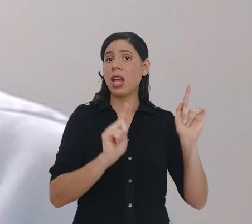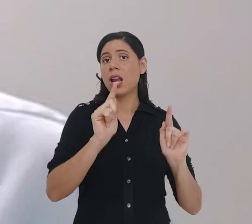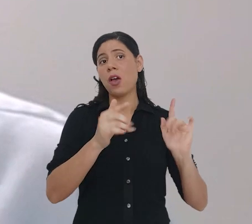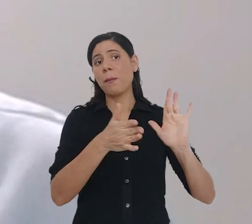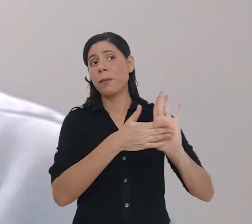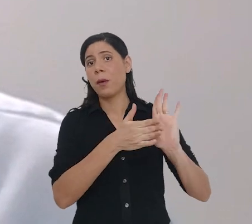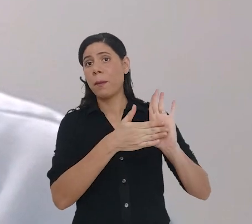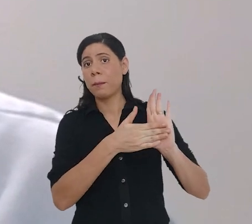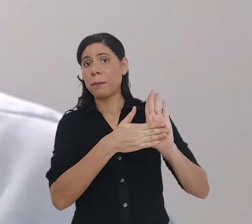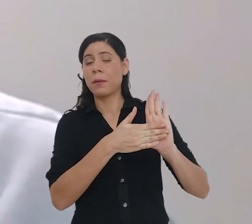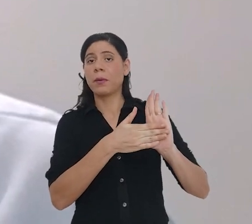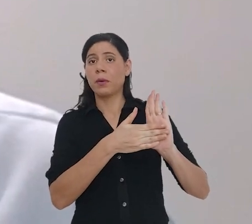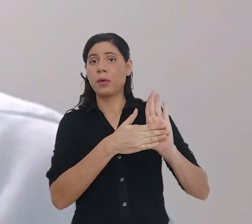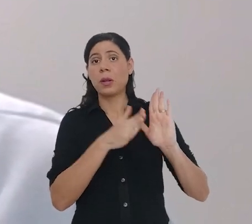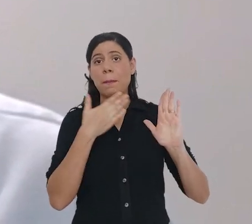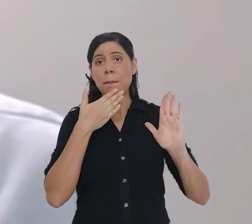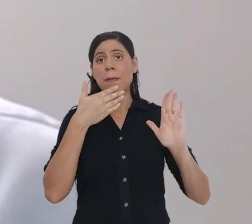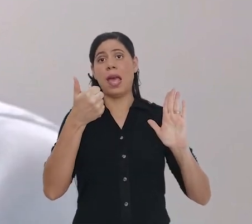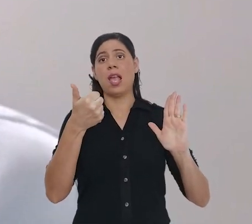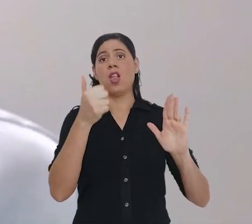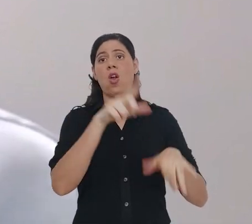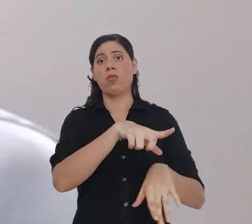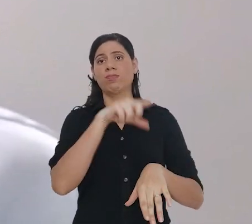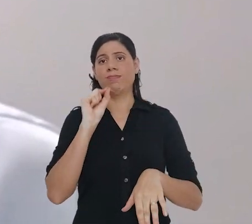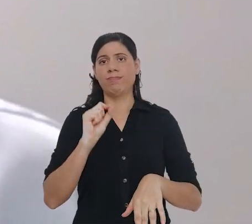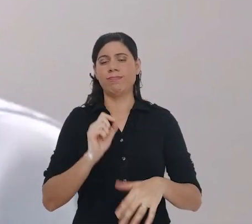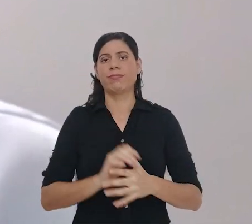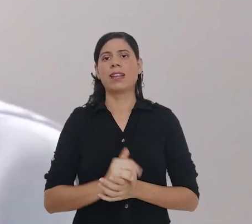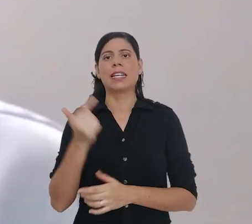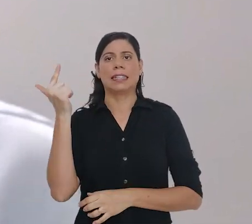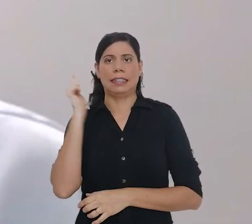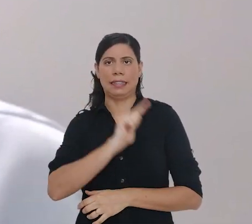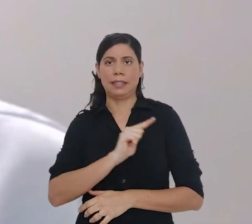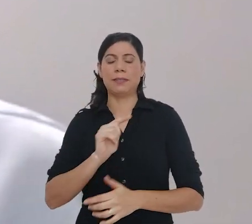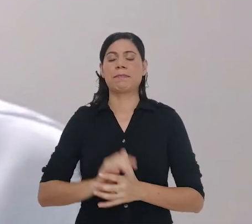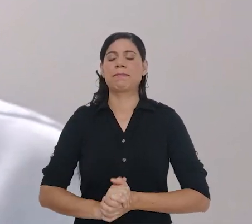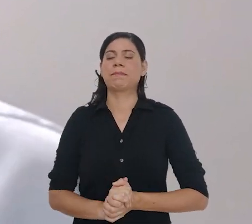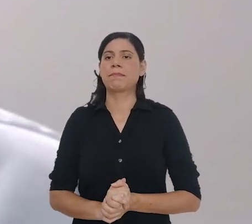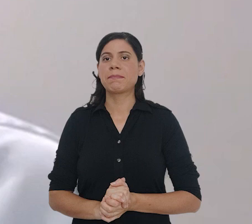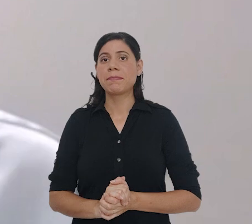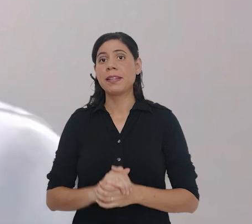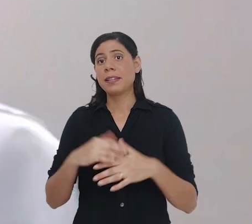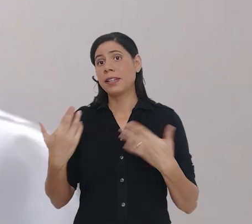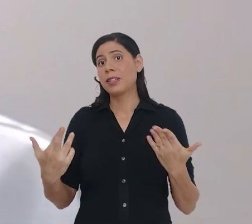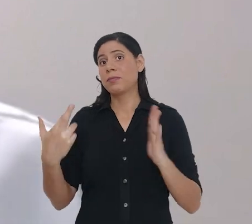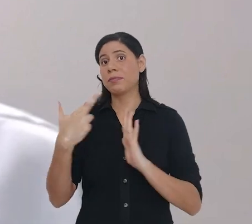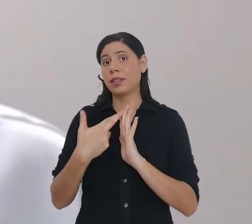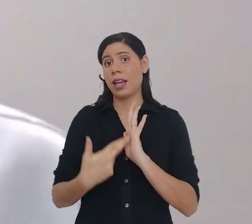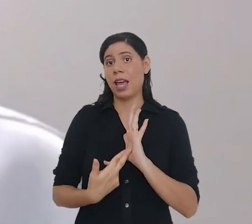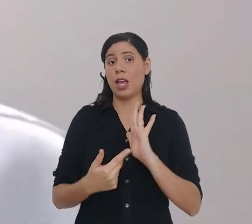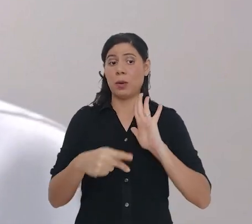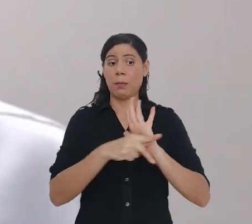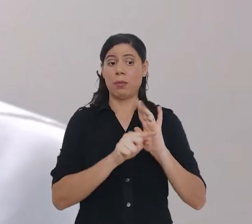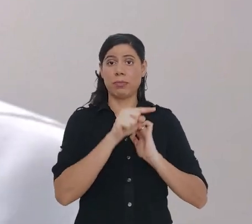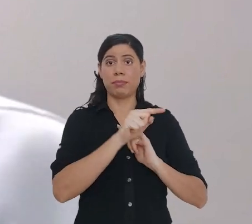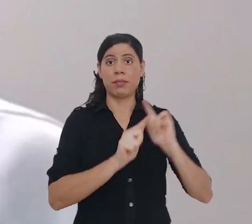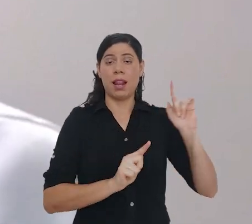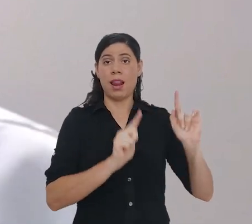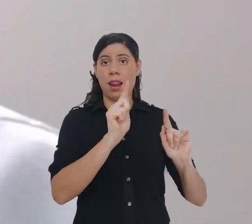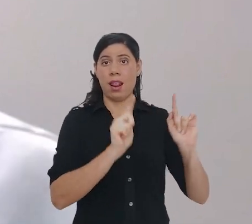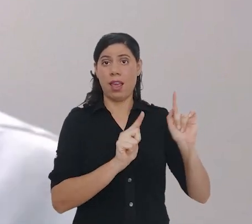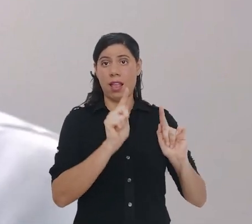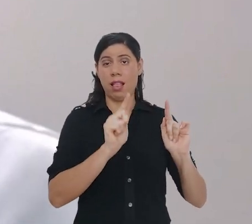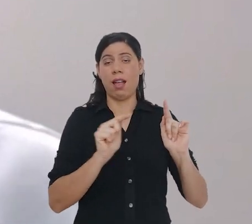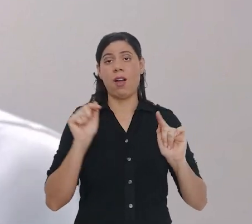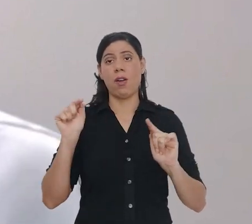aquela proposta que for melhor vai ser a vencedora, né? Então, as regras para o leilão e